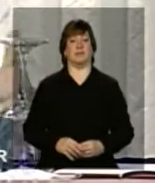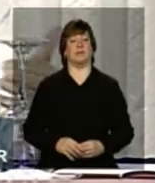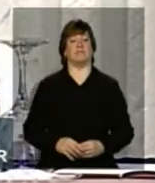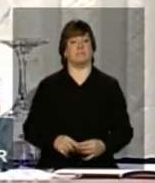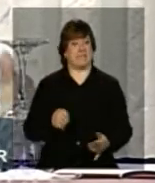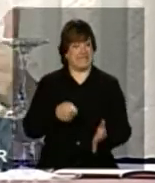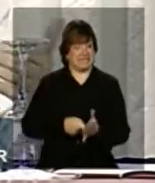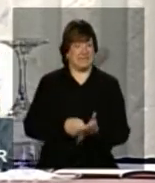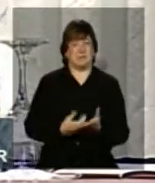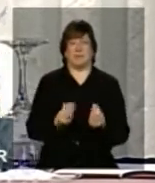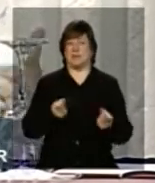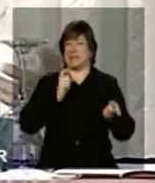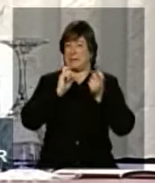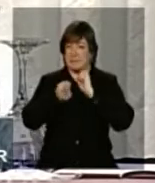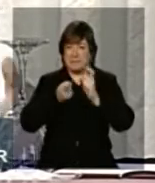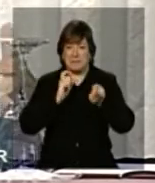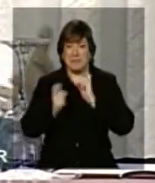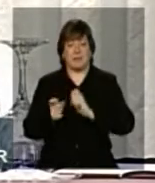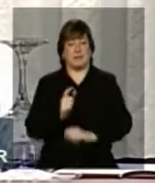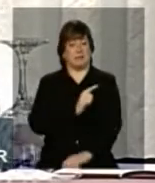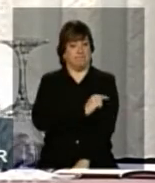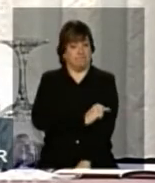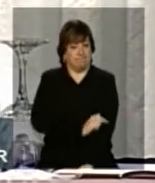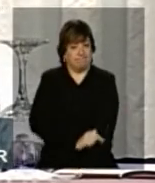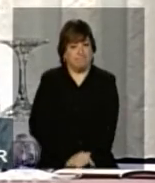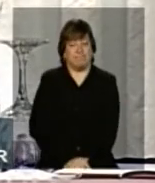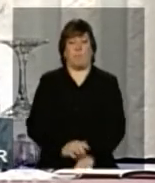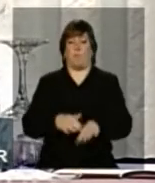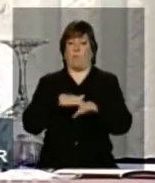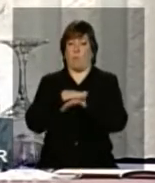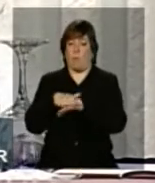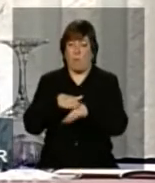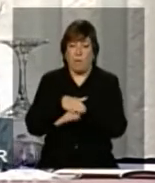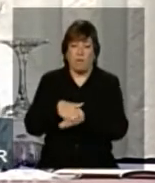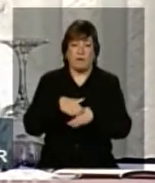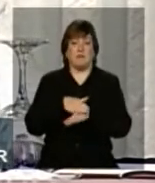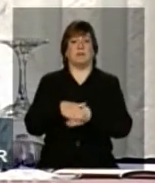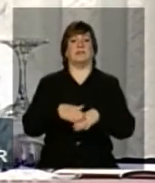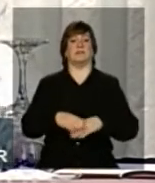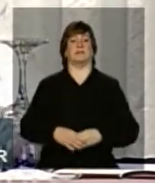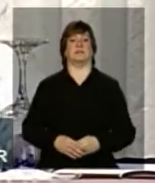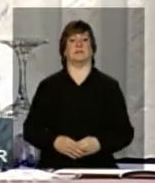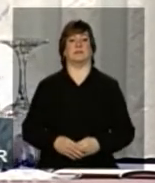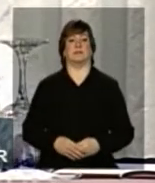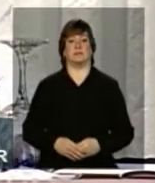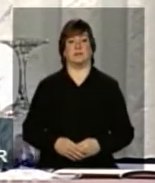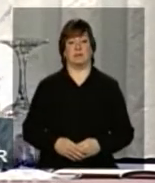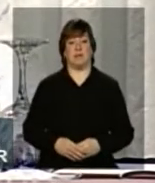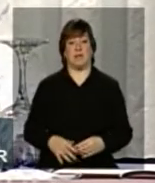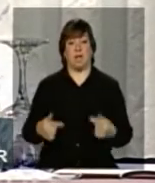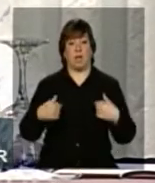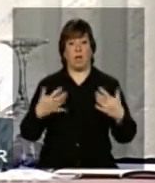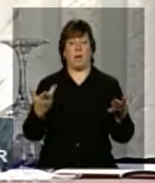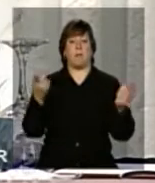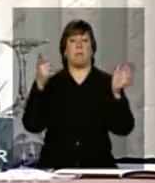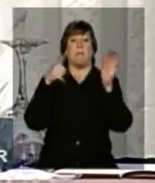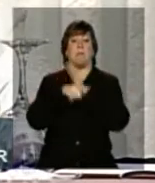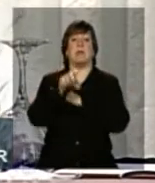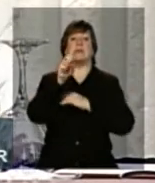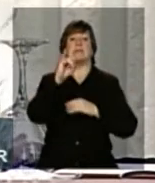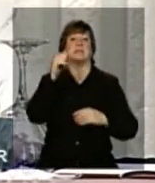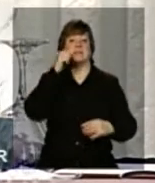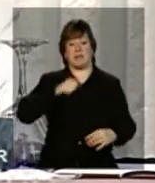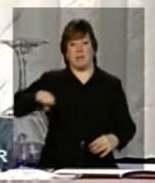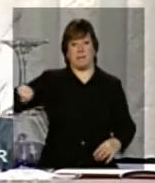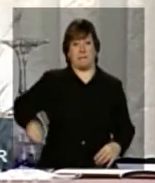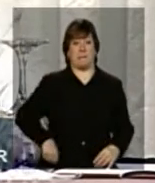exigiu muito debate, muita diplomacia, e eu quero perguntar se a embaixadora Gláucia, que